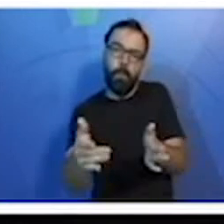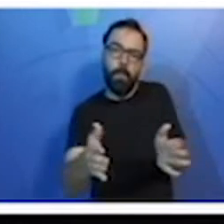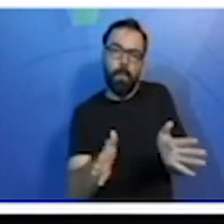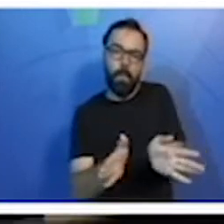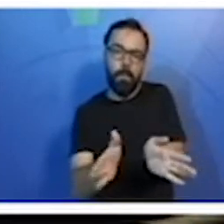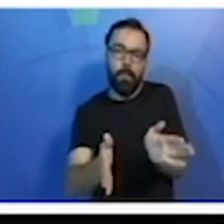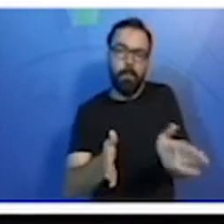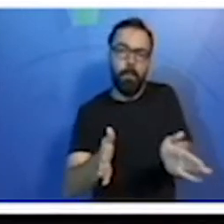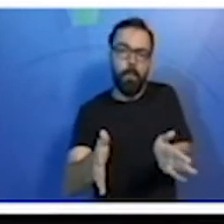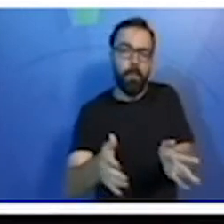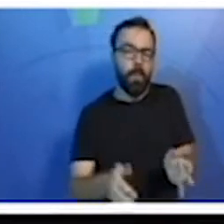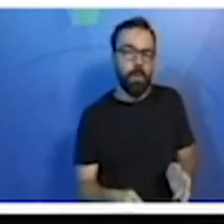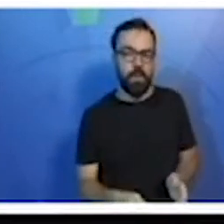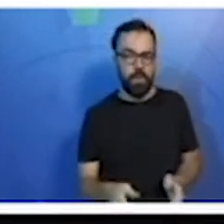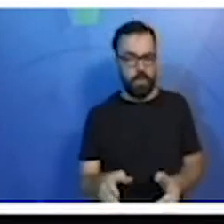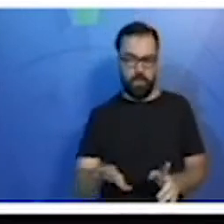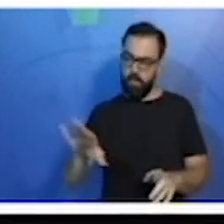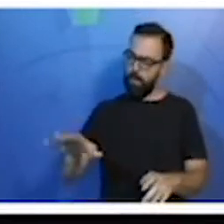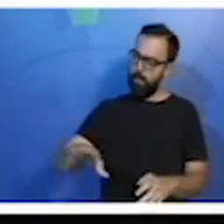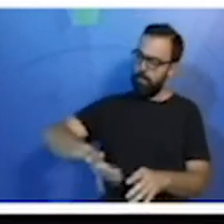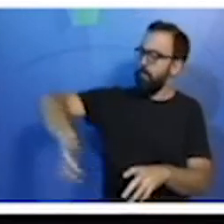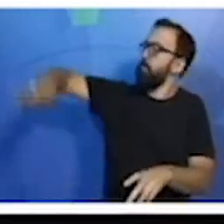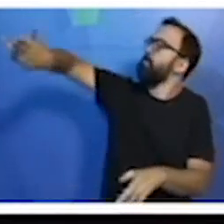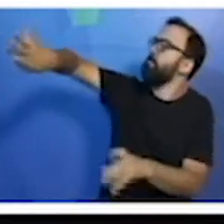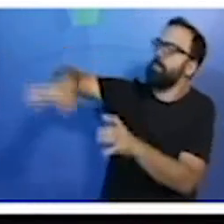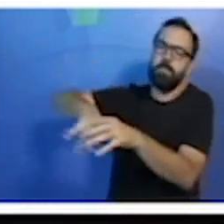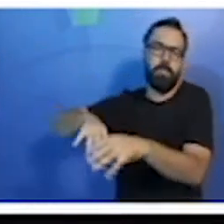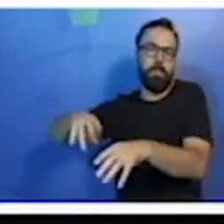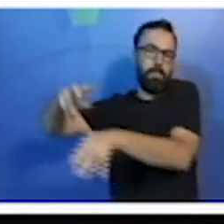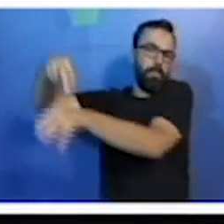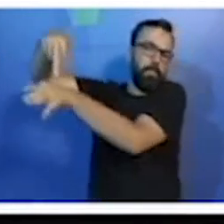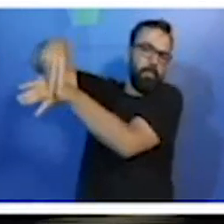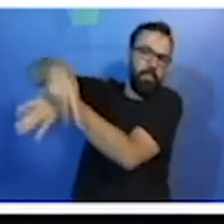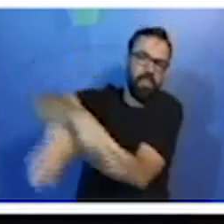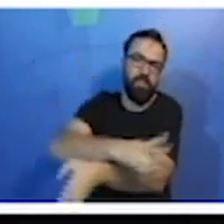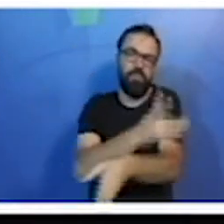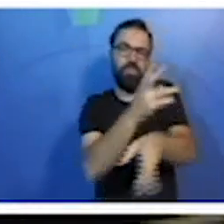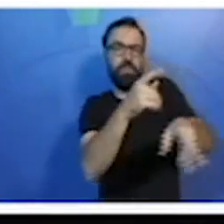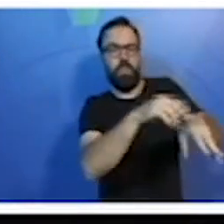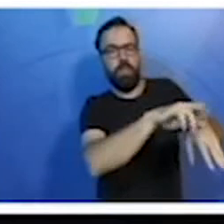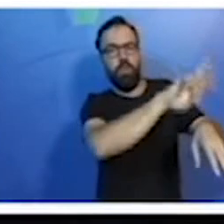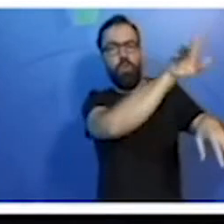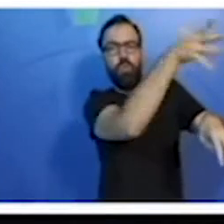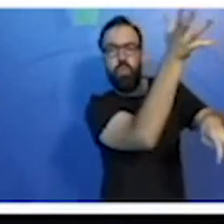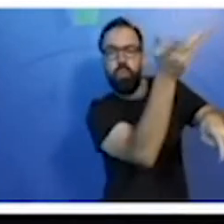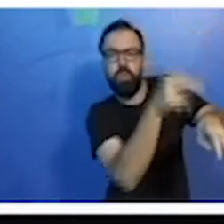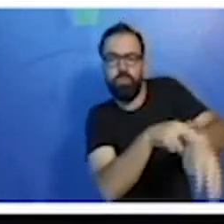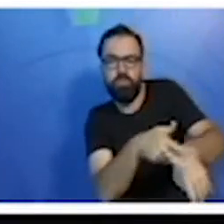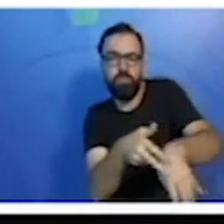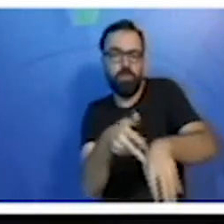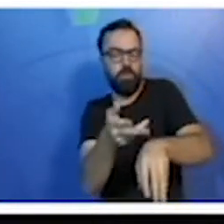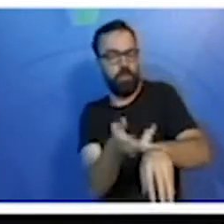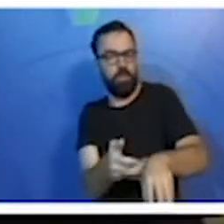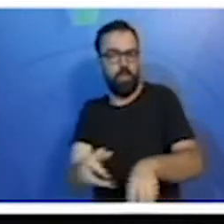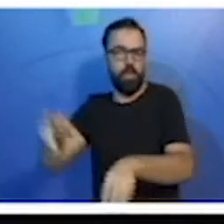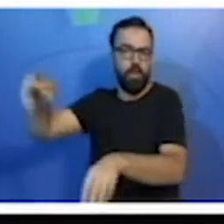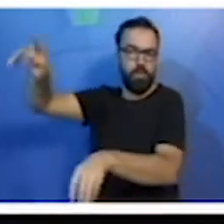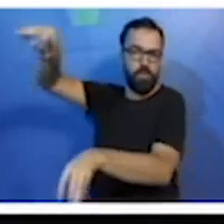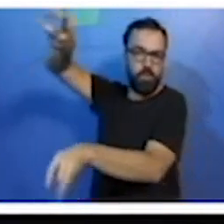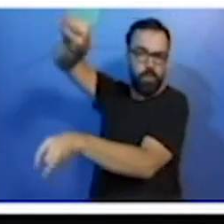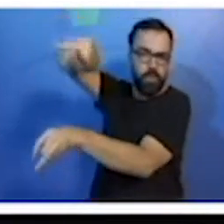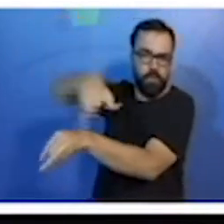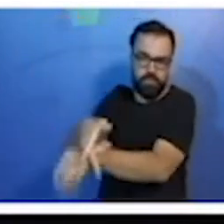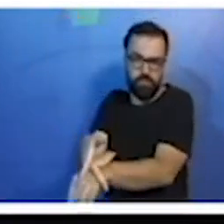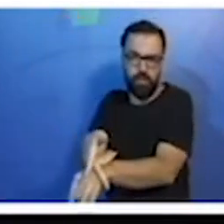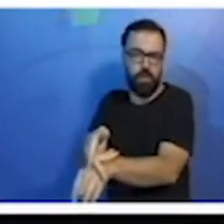pista aonde tem vários obstáculos rampas é várias descidas aonde o atleta tem que fazer manobras né e vence